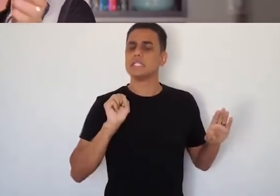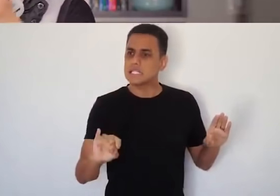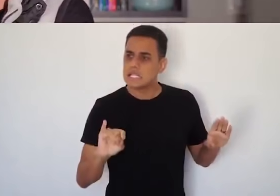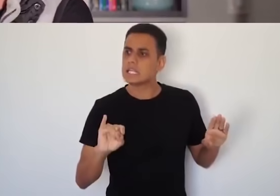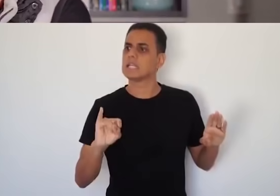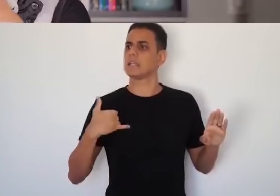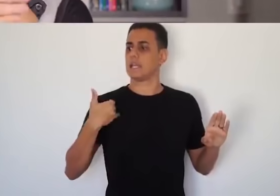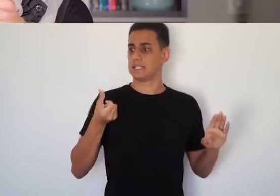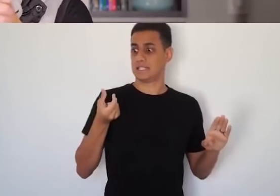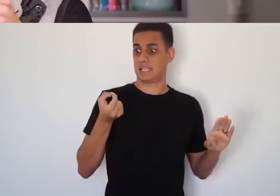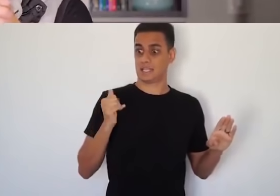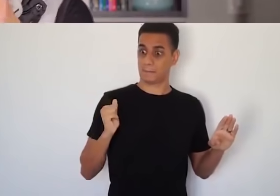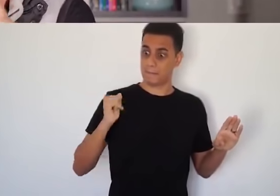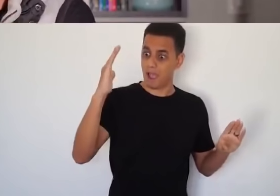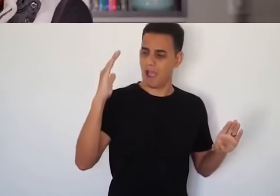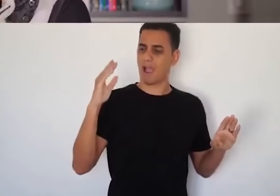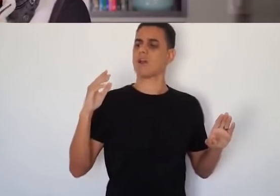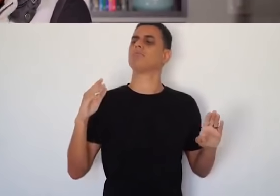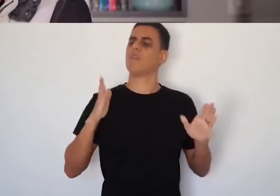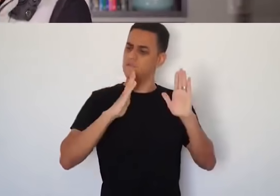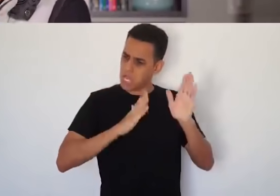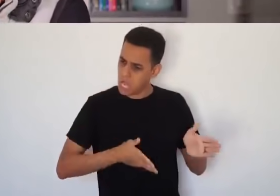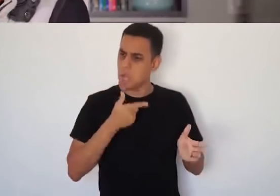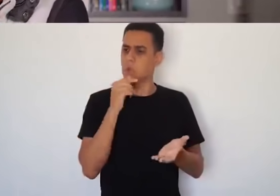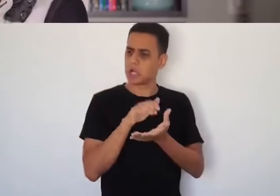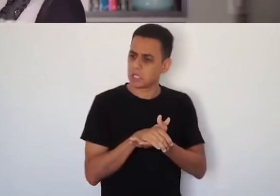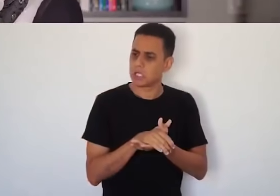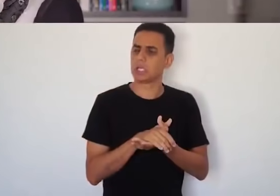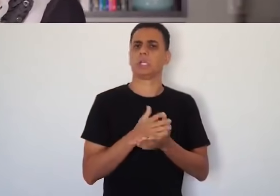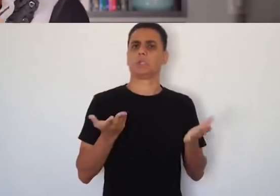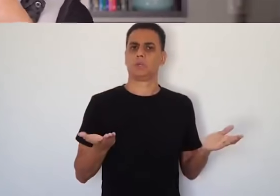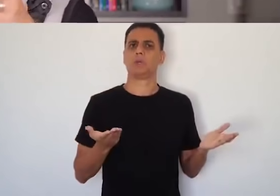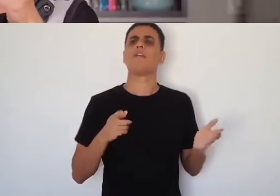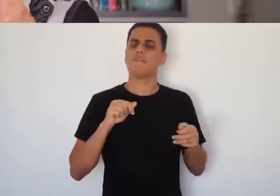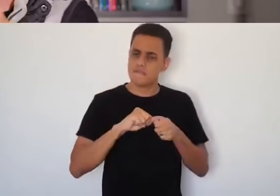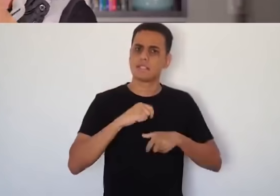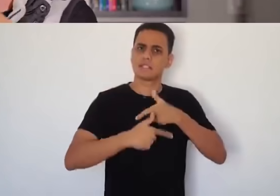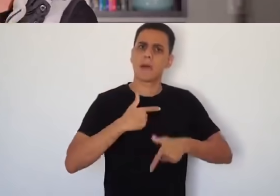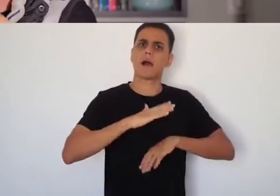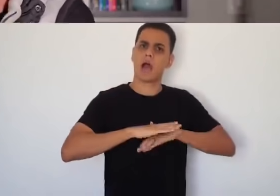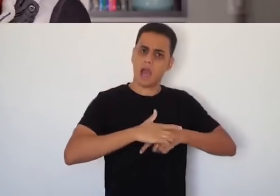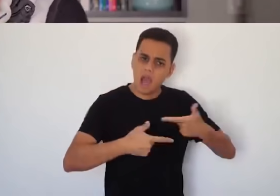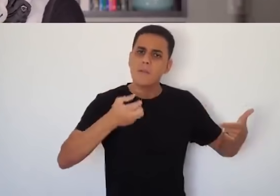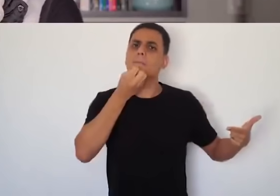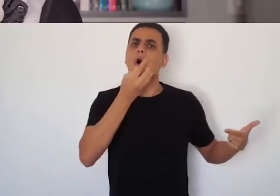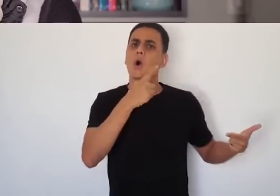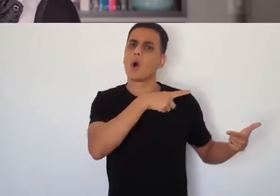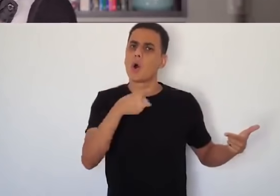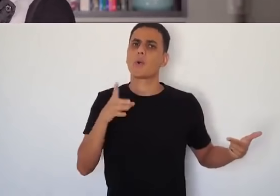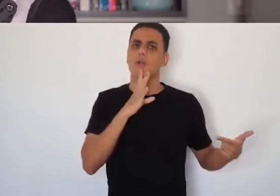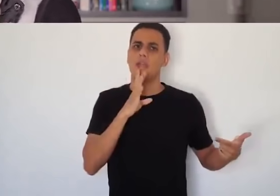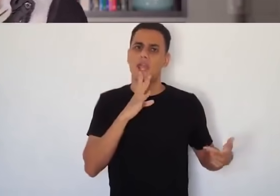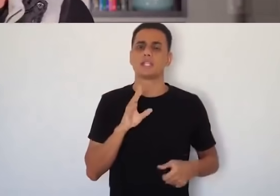A criação de filhos é vista por Deus como uma prática de boa obra. A hospitalidade é visto como uma prática